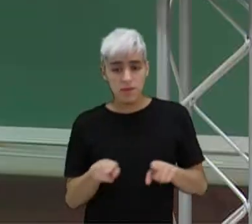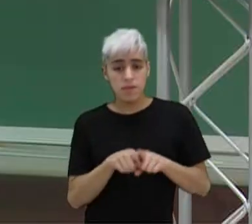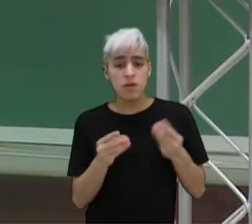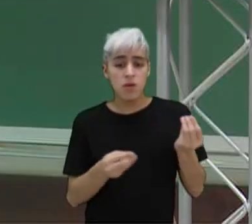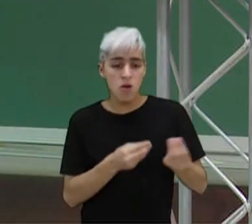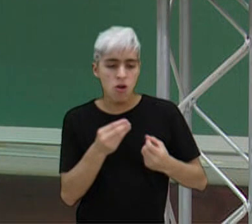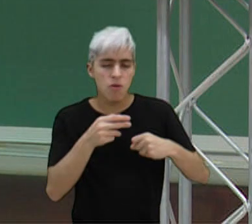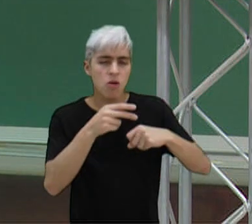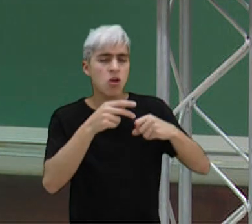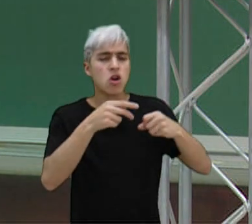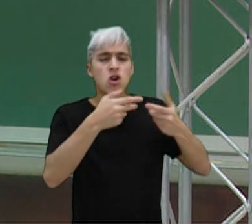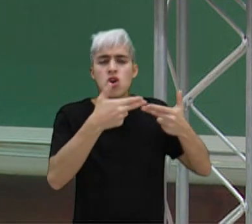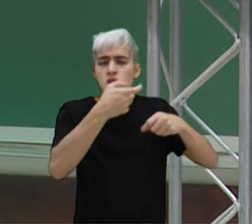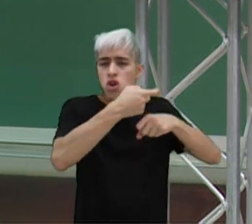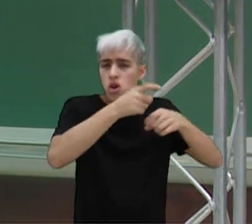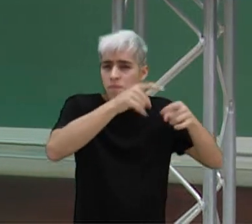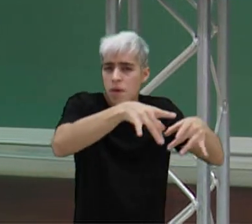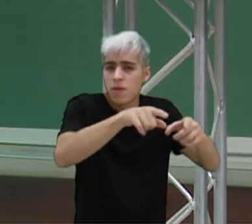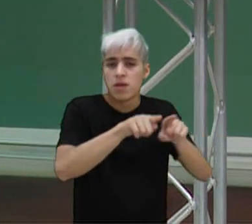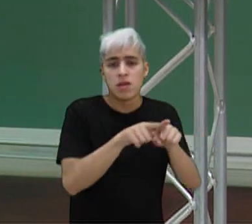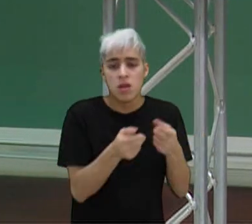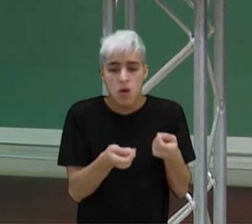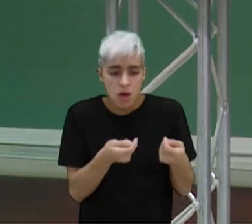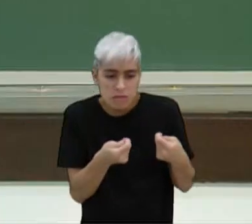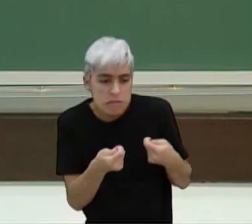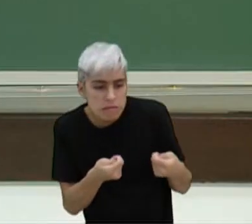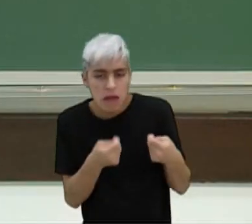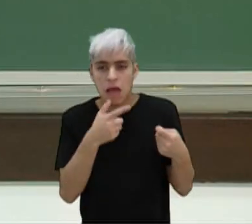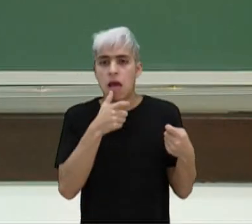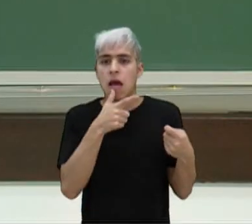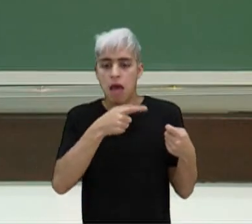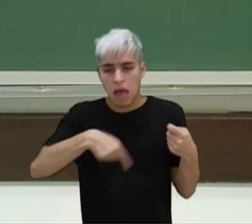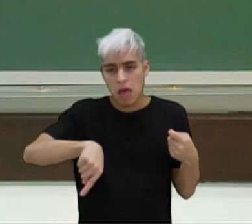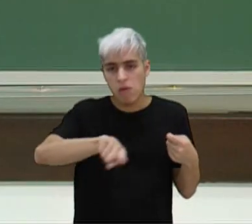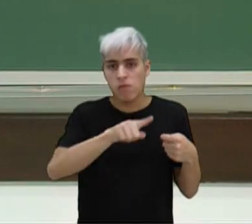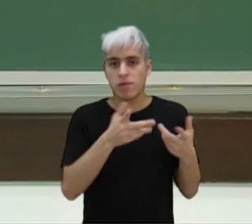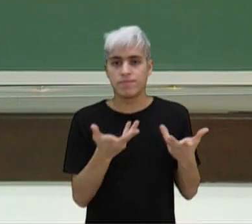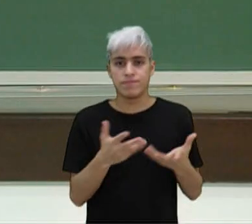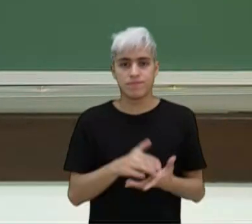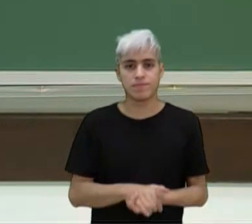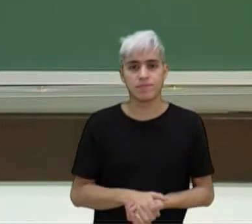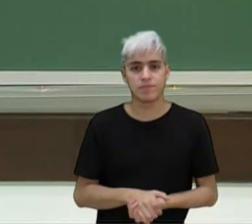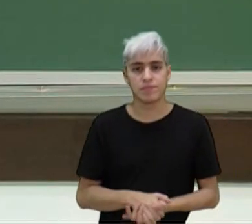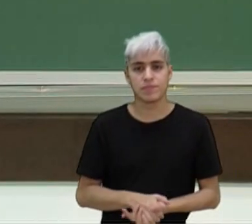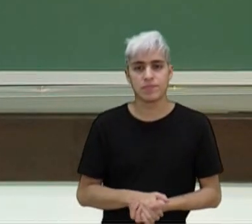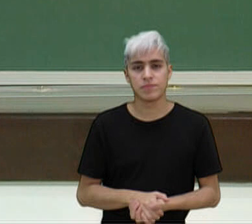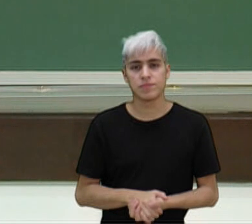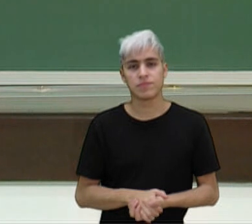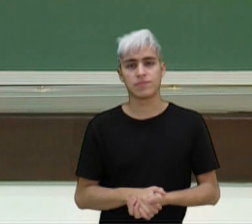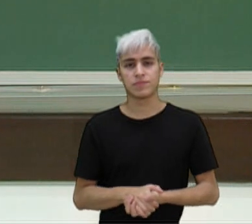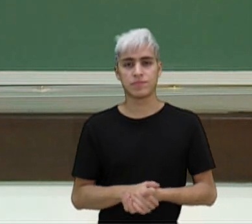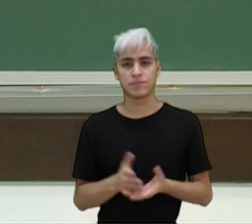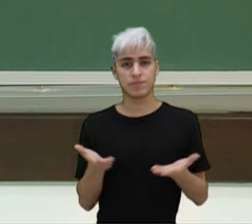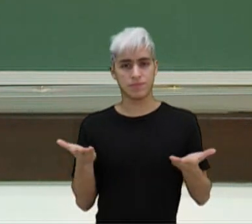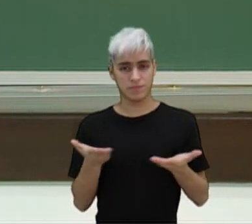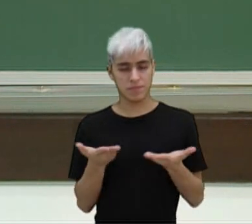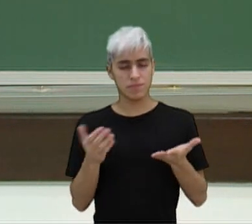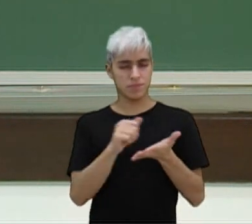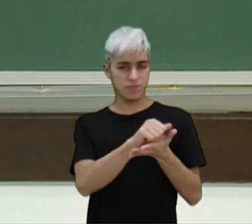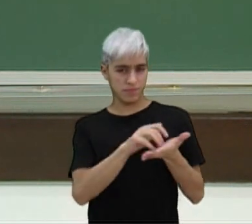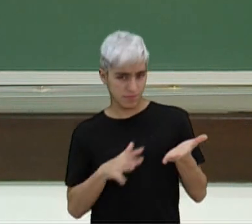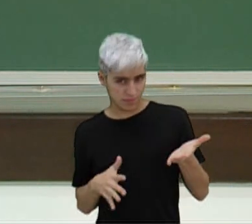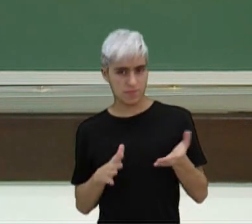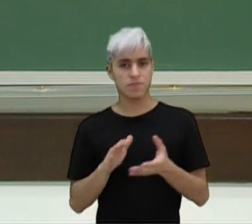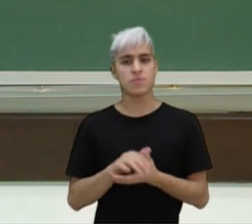dos resíduos sólidos e a questão da drenagem da água pluvial, certo? E aí agora nós vamos fazer uma